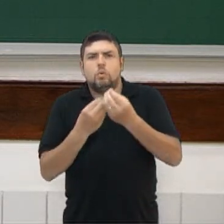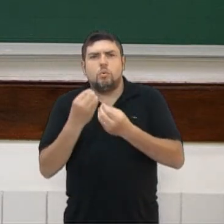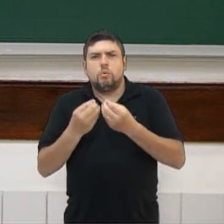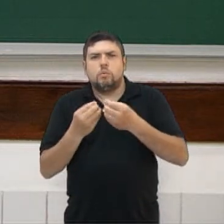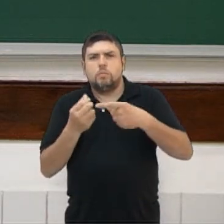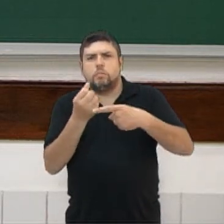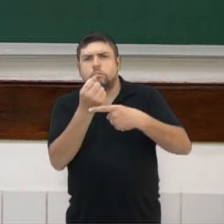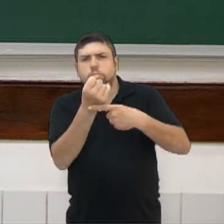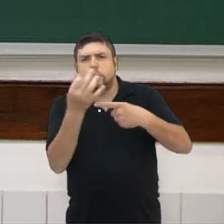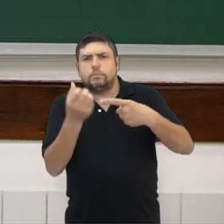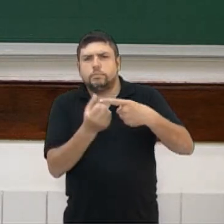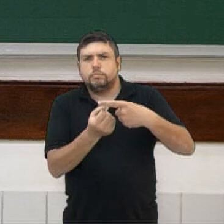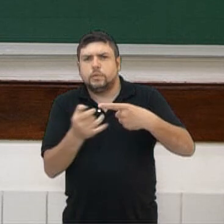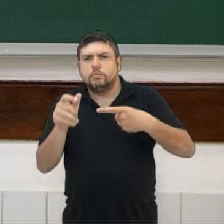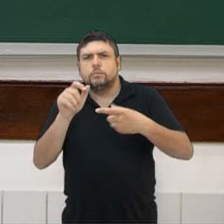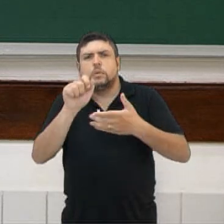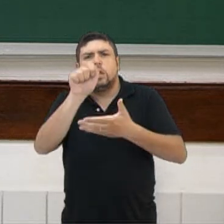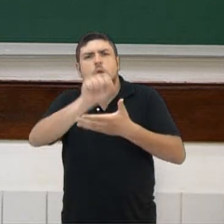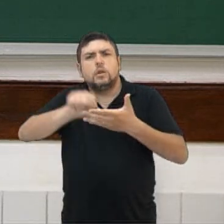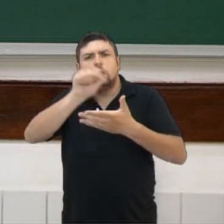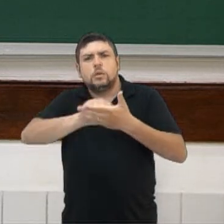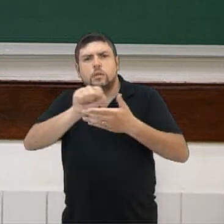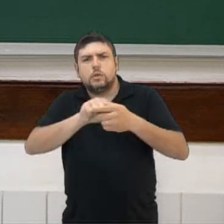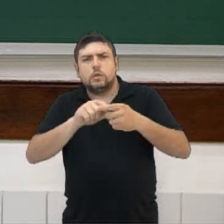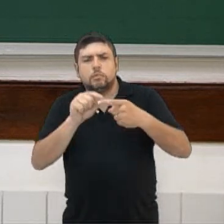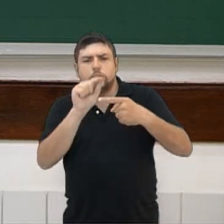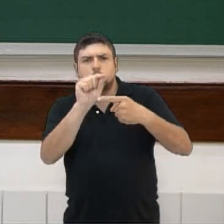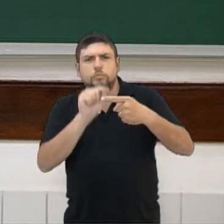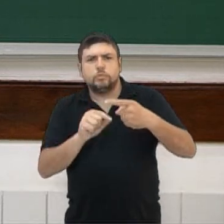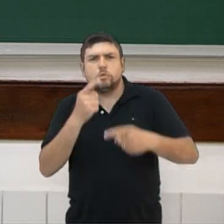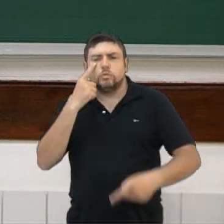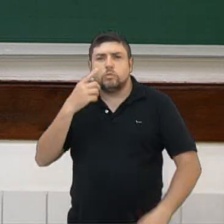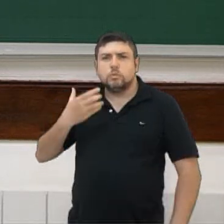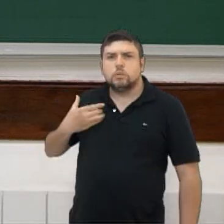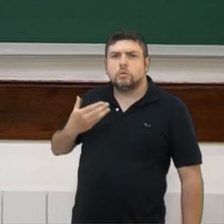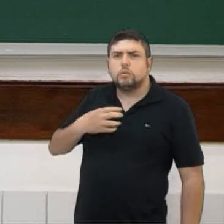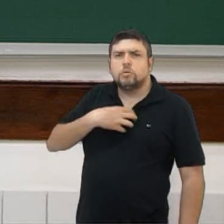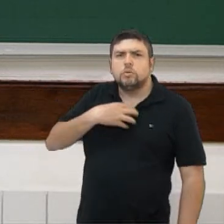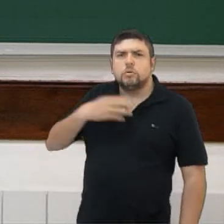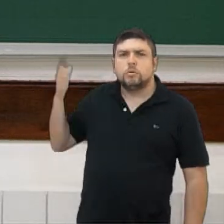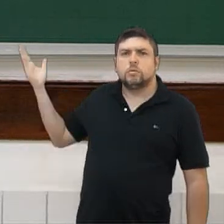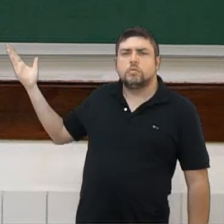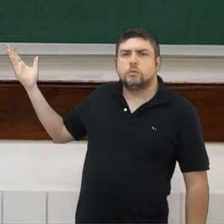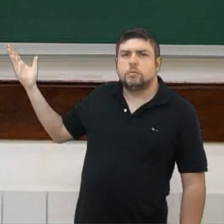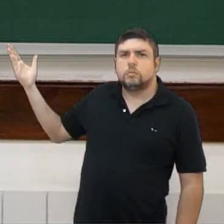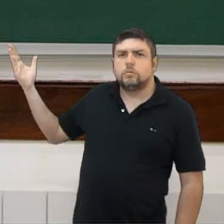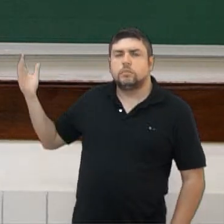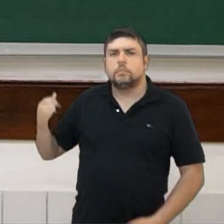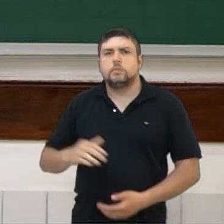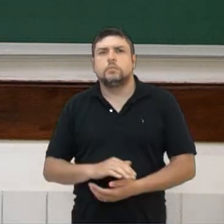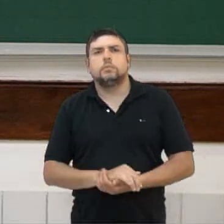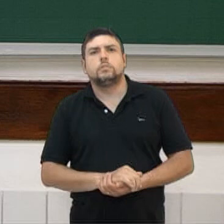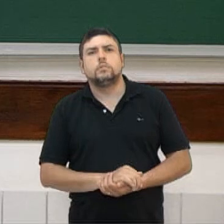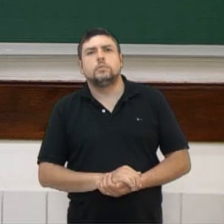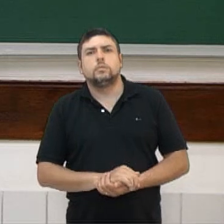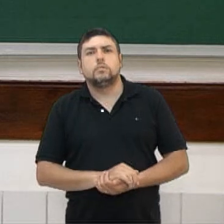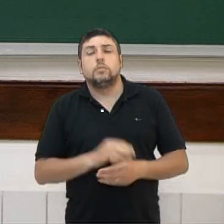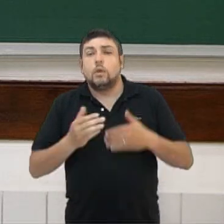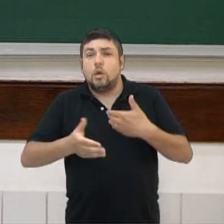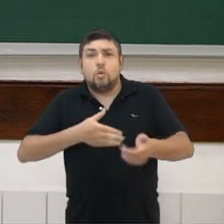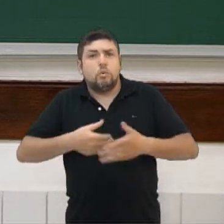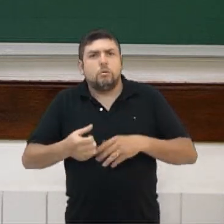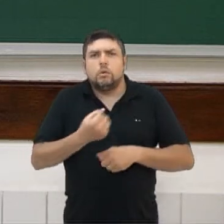Lembra das últimas aulas que eu falei sobre razão? Eles são escritos na forma de razão. Então, qualquer número que seja escrito na forma